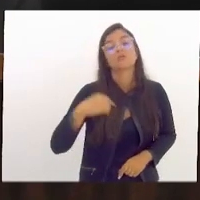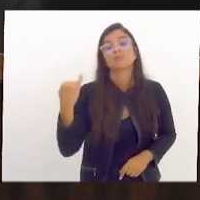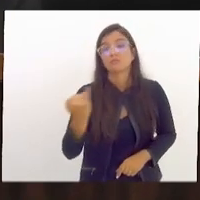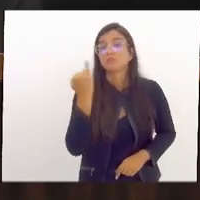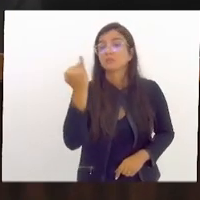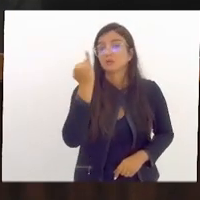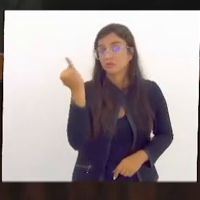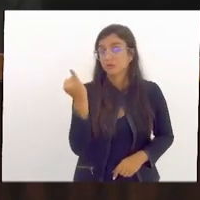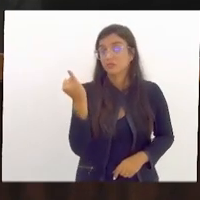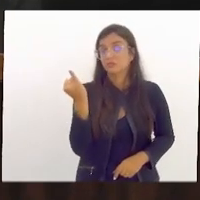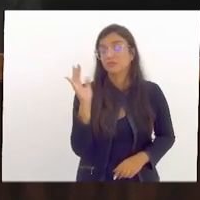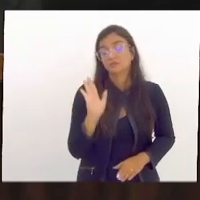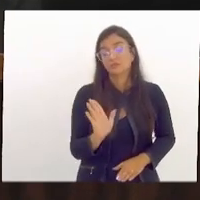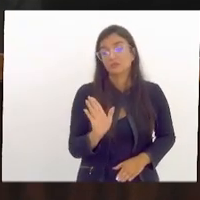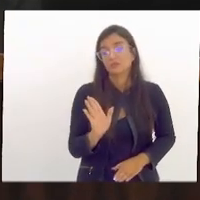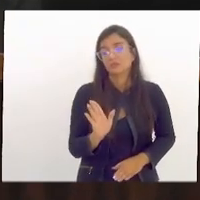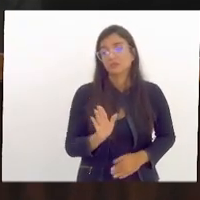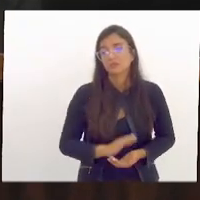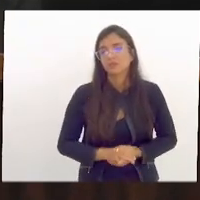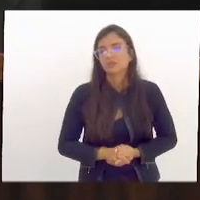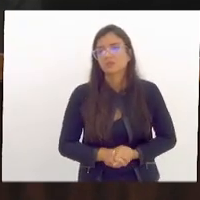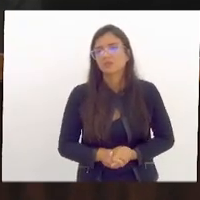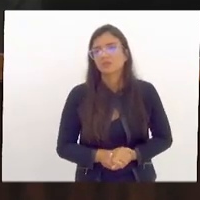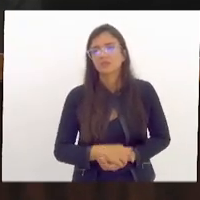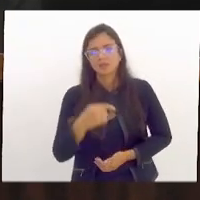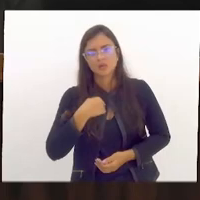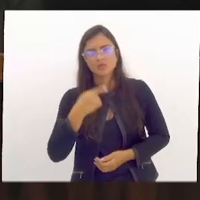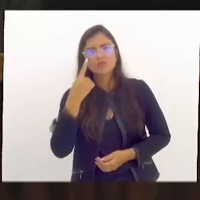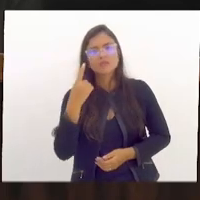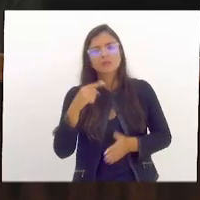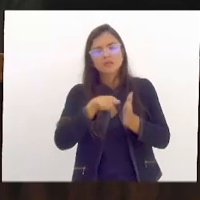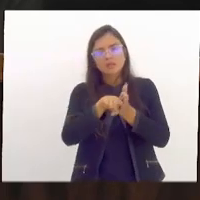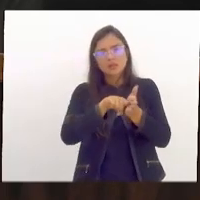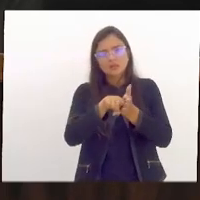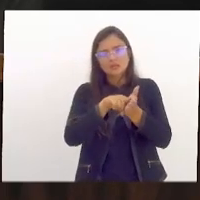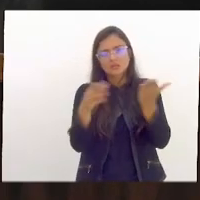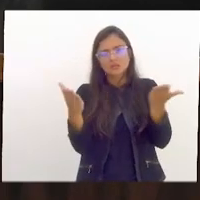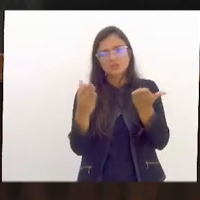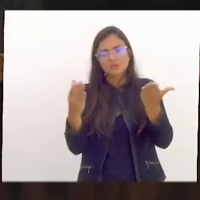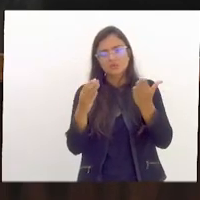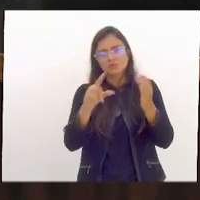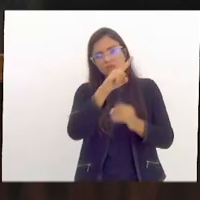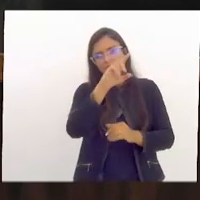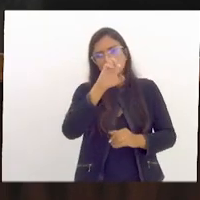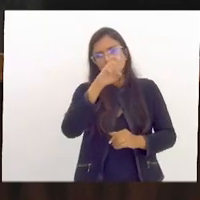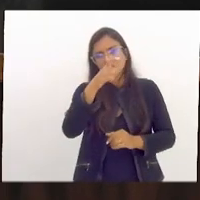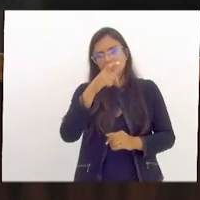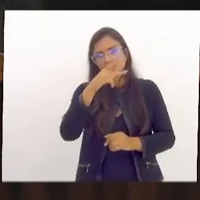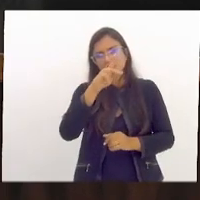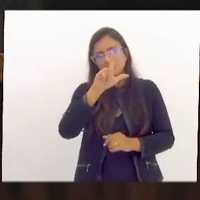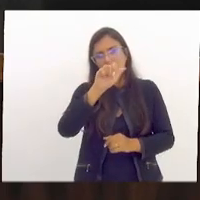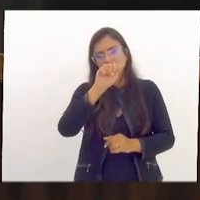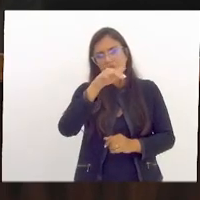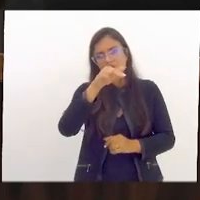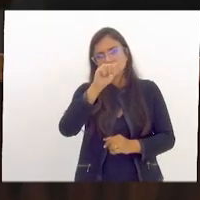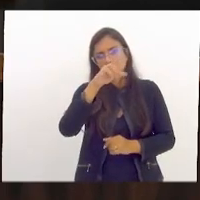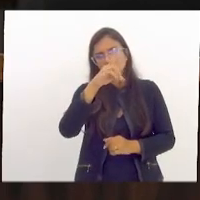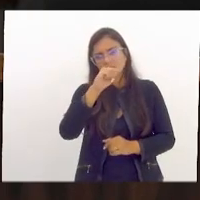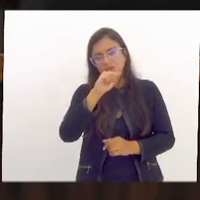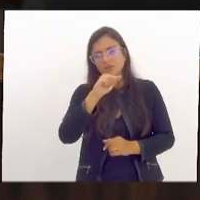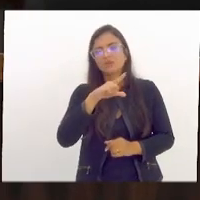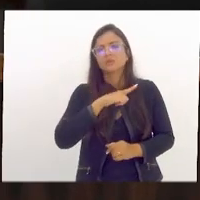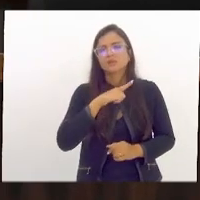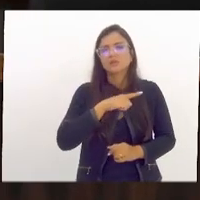eu trouxe até uma análise que saiu hoje na coluna da Esplanada, no estudo de mais de